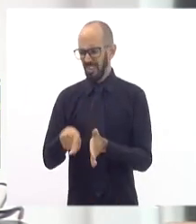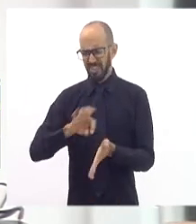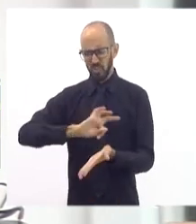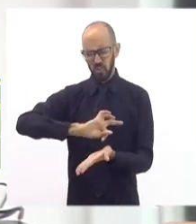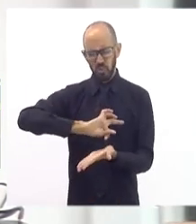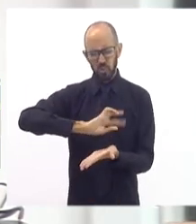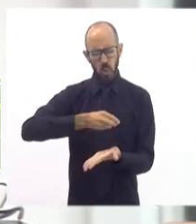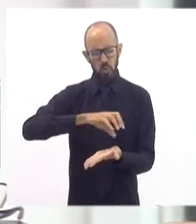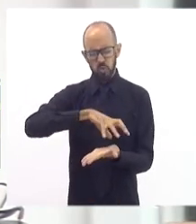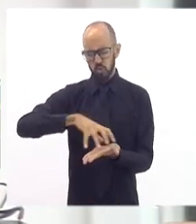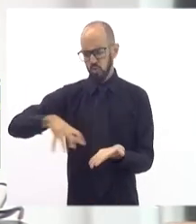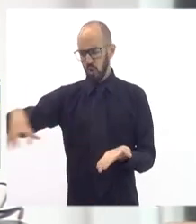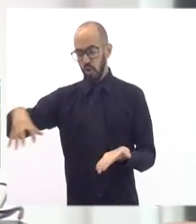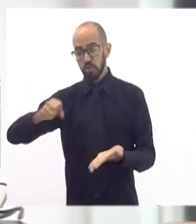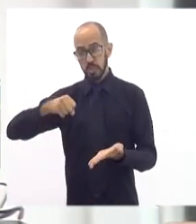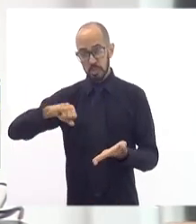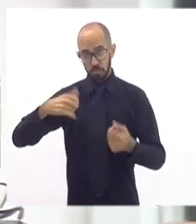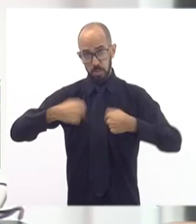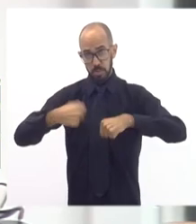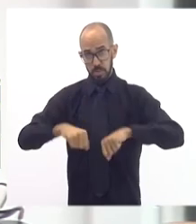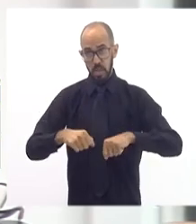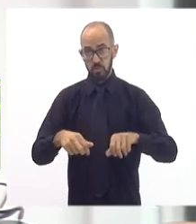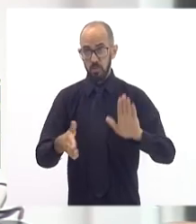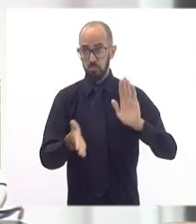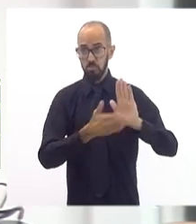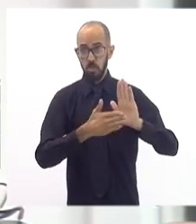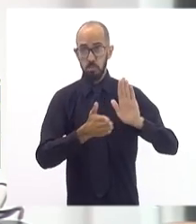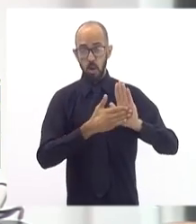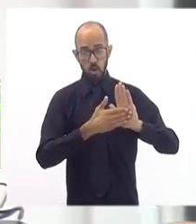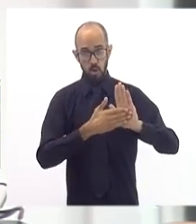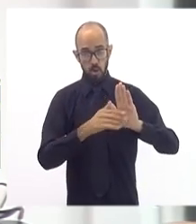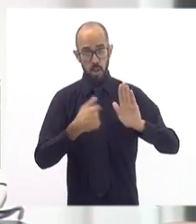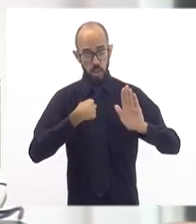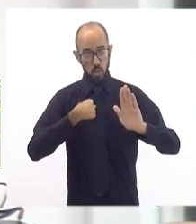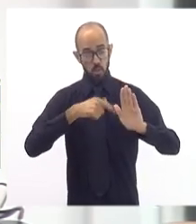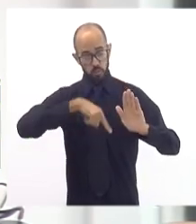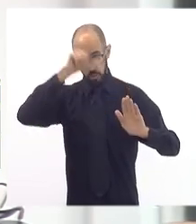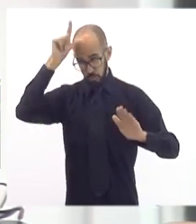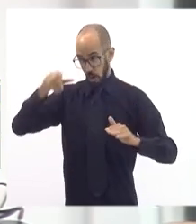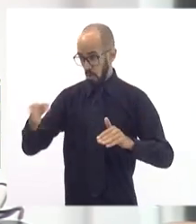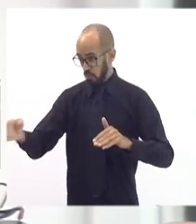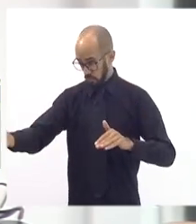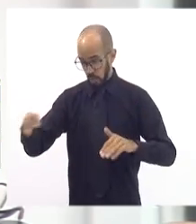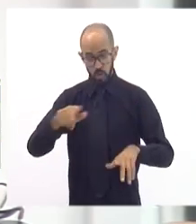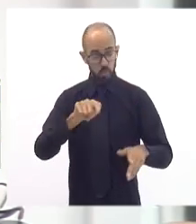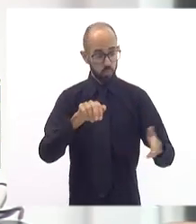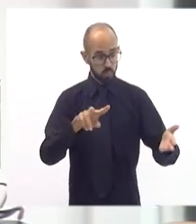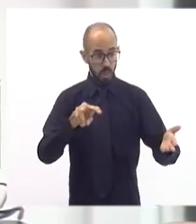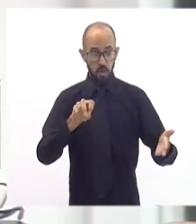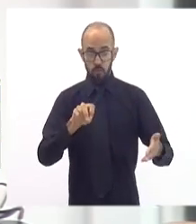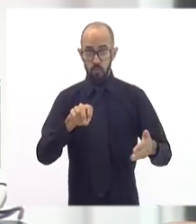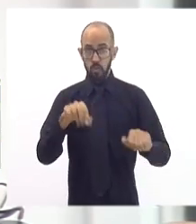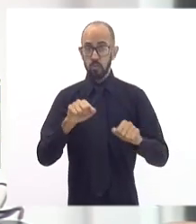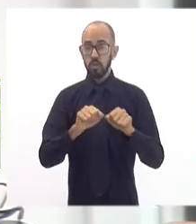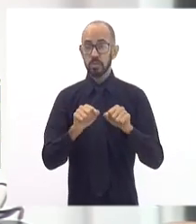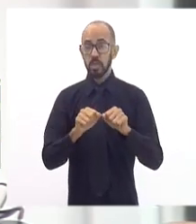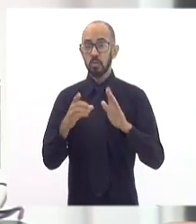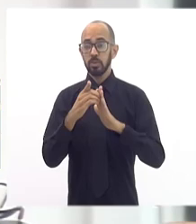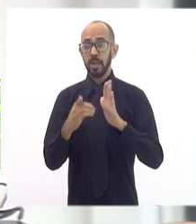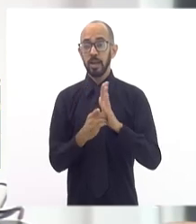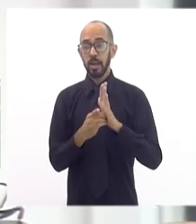distâncias se necessário for nós vamos propor eu Luiz Paulo você Gustavo né um projeto de decreto legislativo